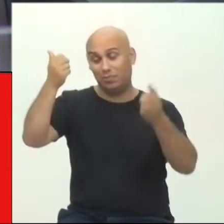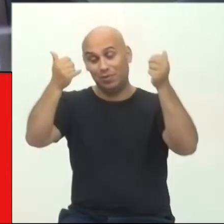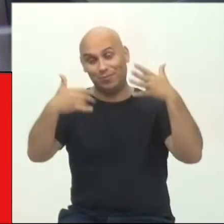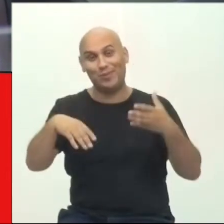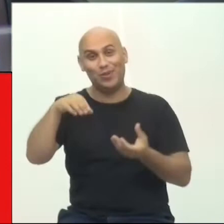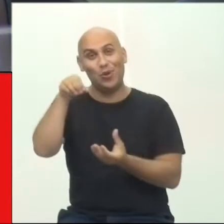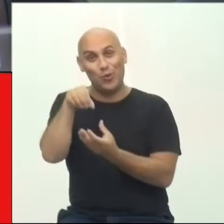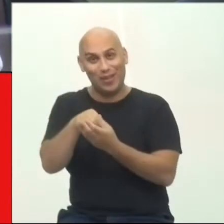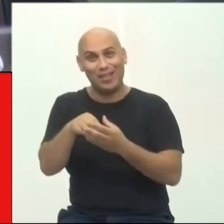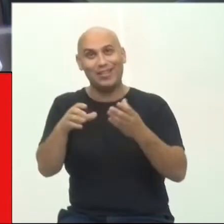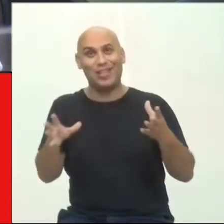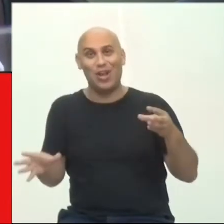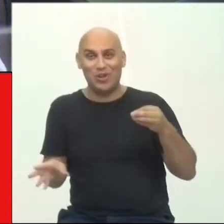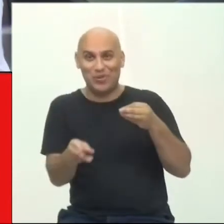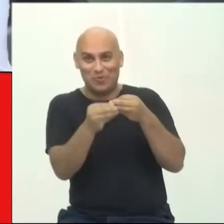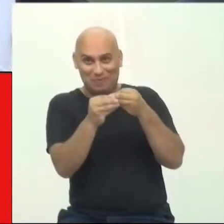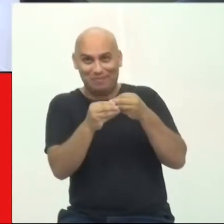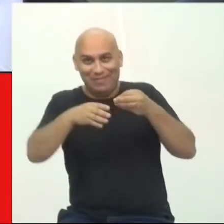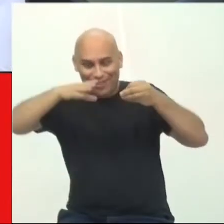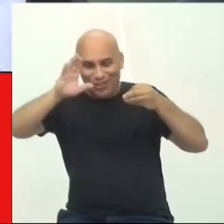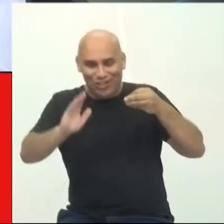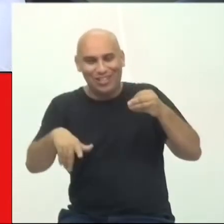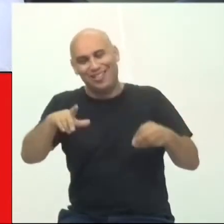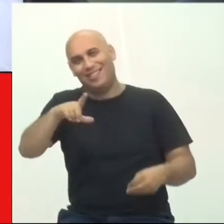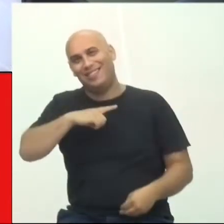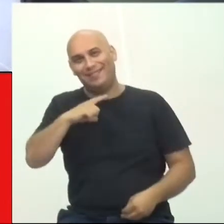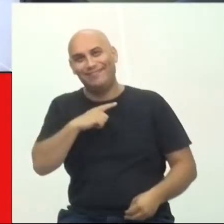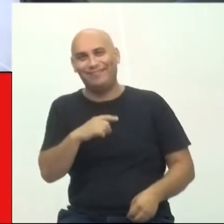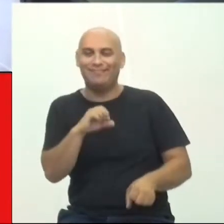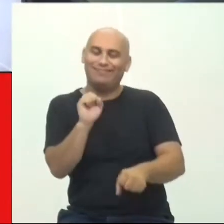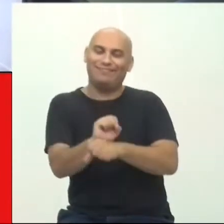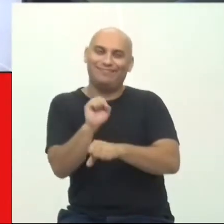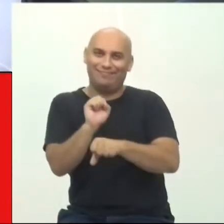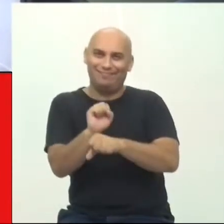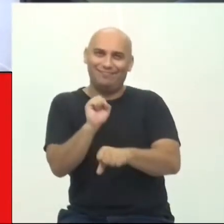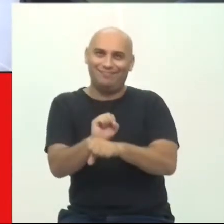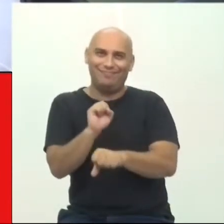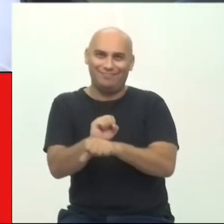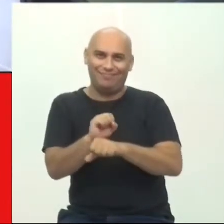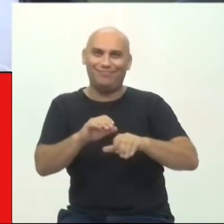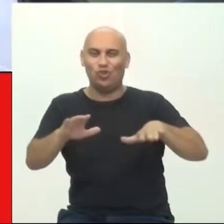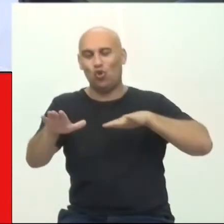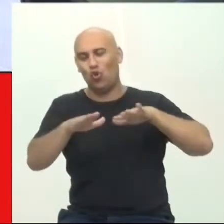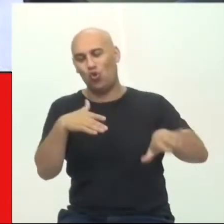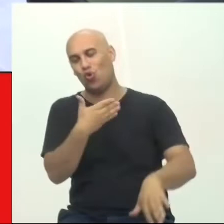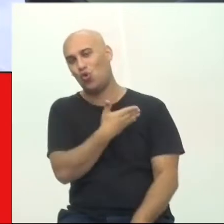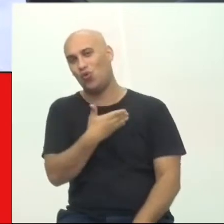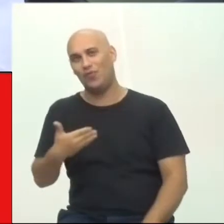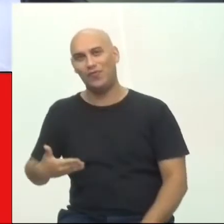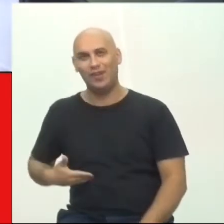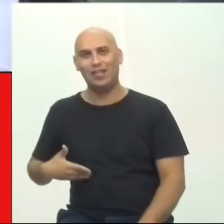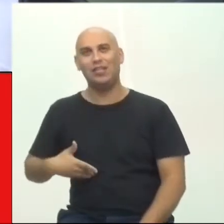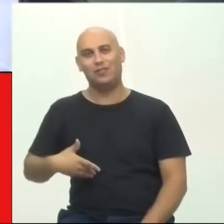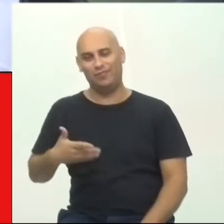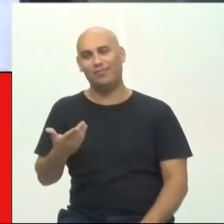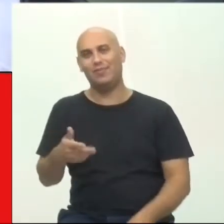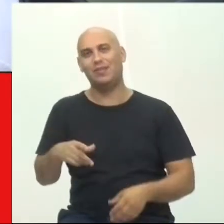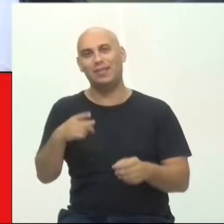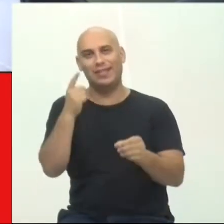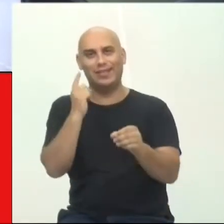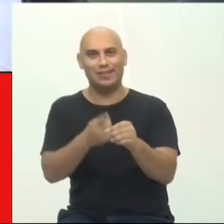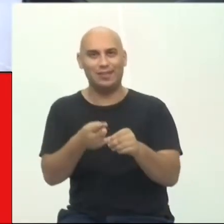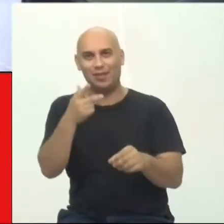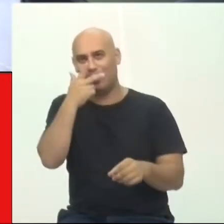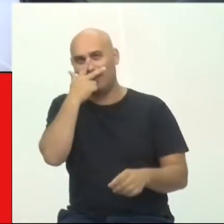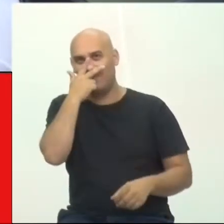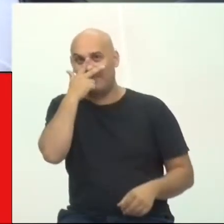aqui com vocês. Agora, realmente, é aguardar o plano de mobilidade do governo do município, para que se faça, então, um guarda-chuva em